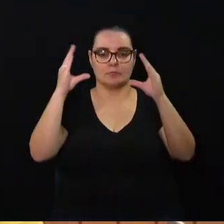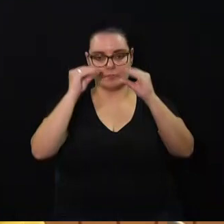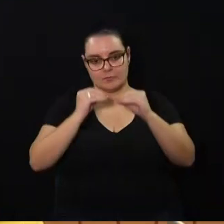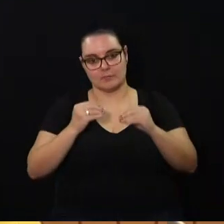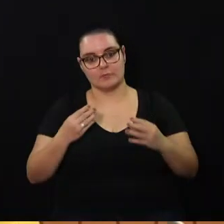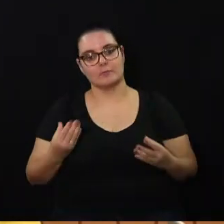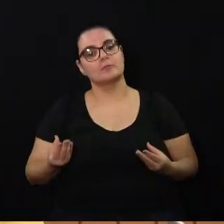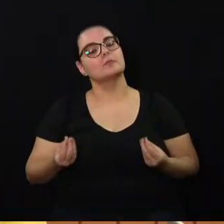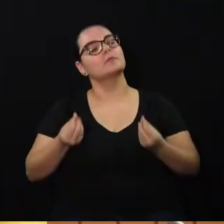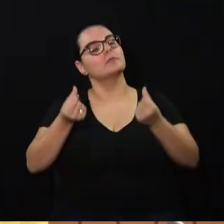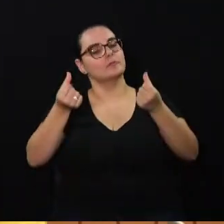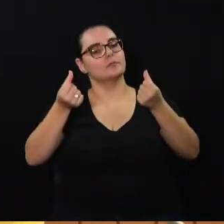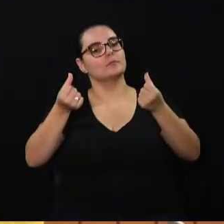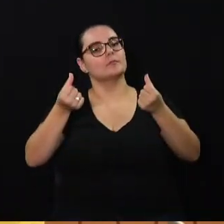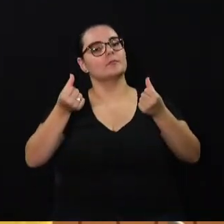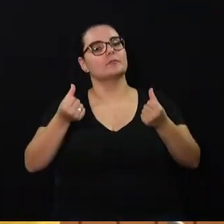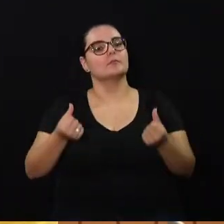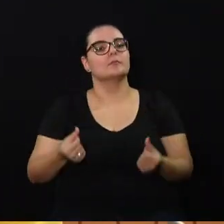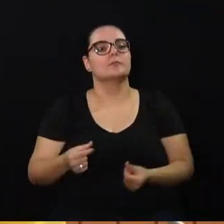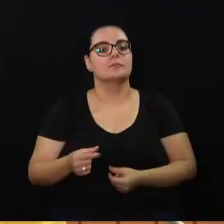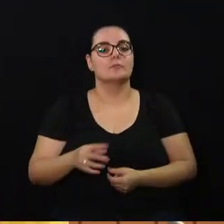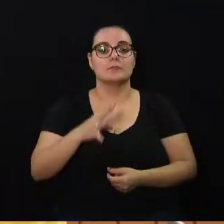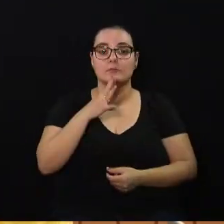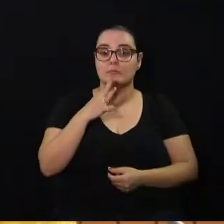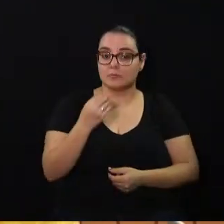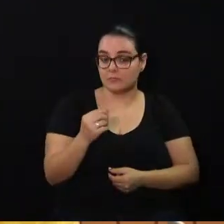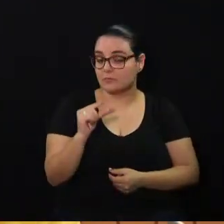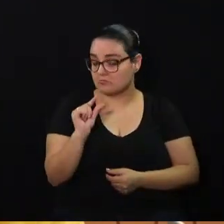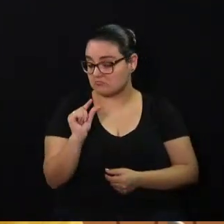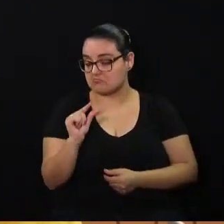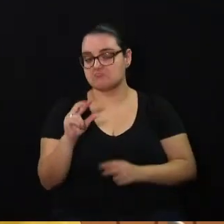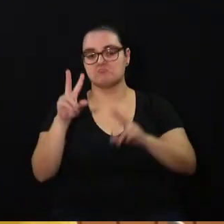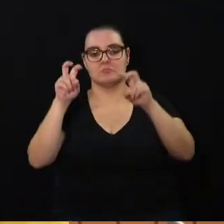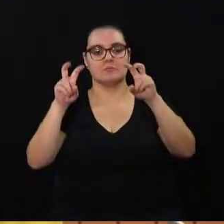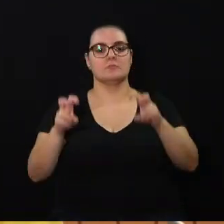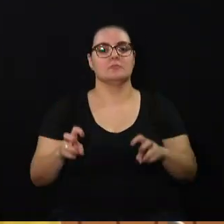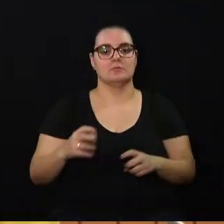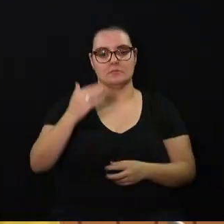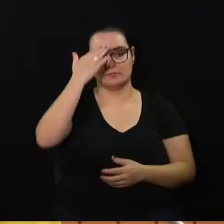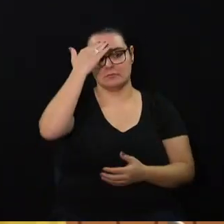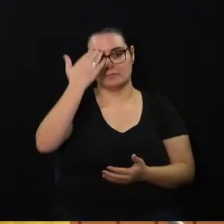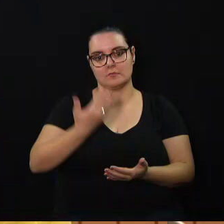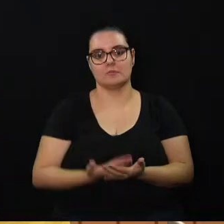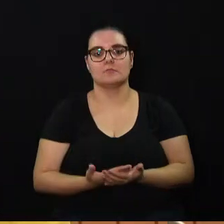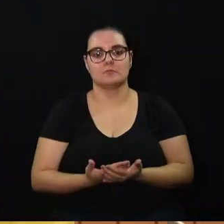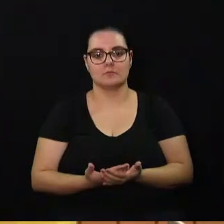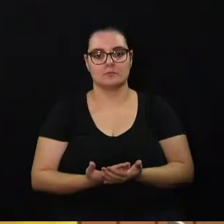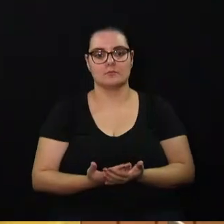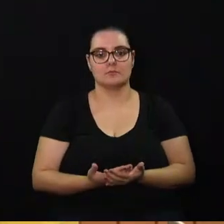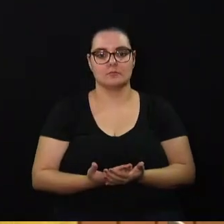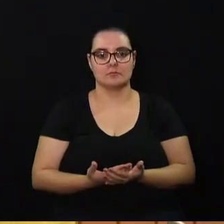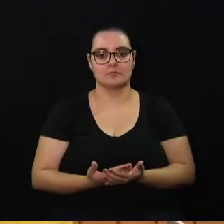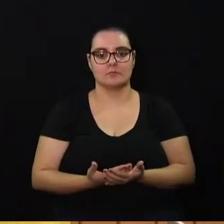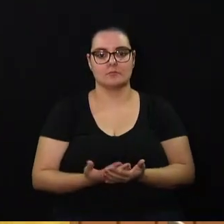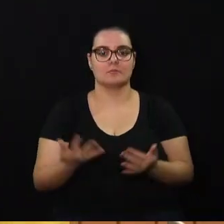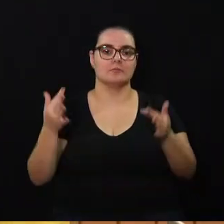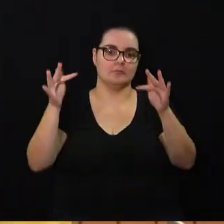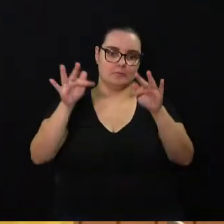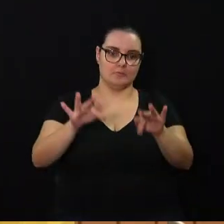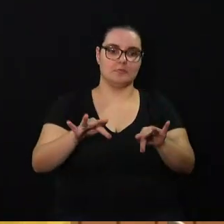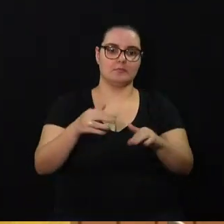enriquecedora eu conhecia pouco sobre o assunto e acredita que vocês que estão aqui né ficar até o final